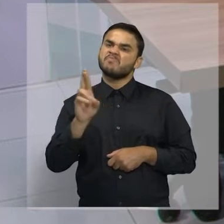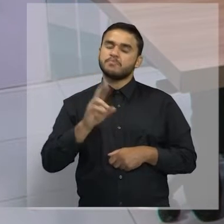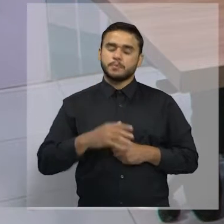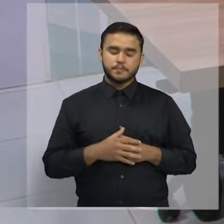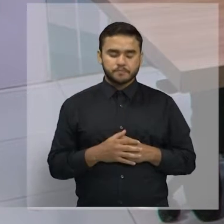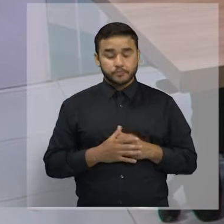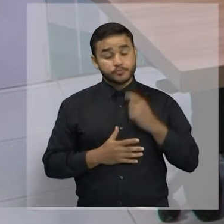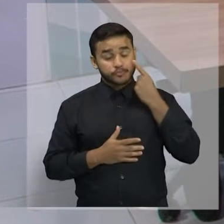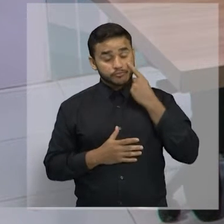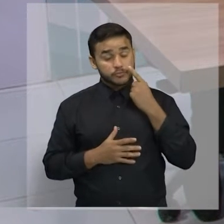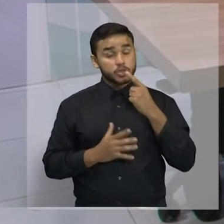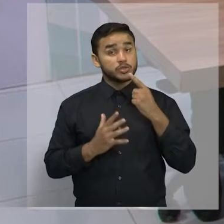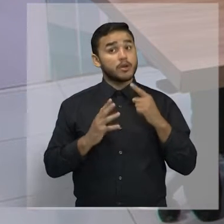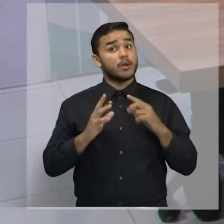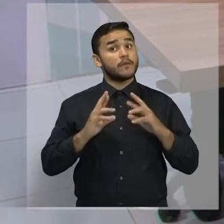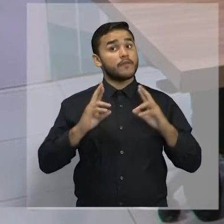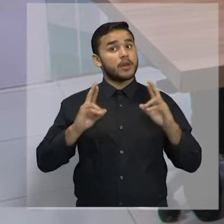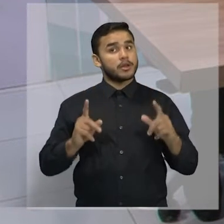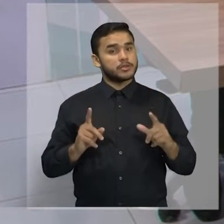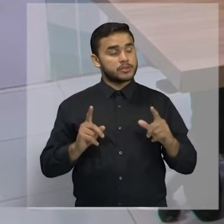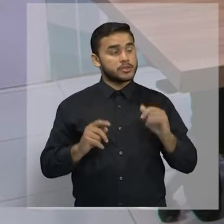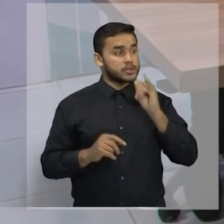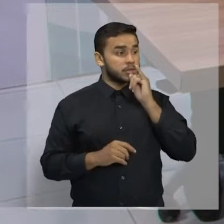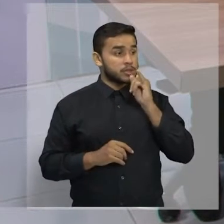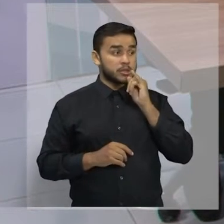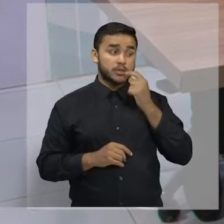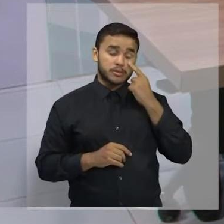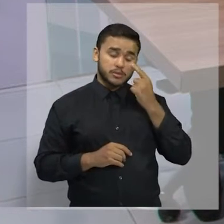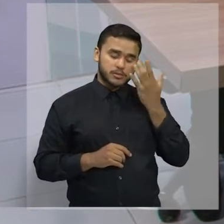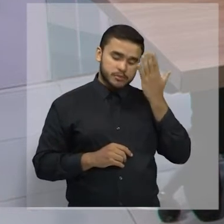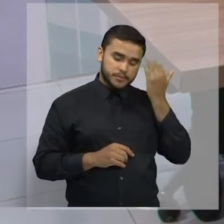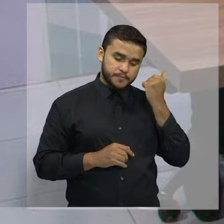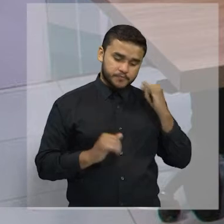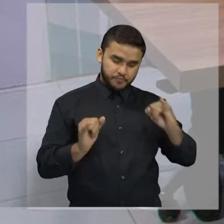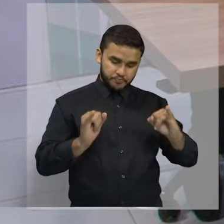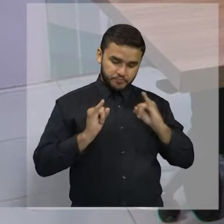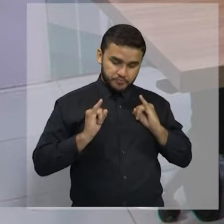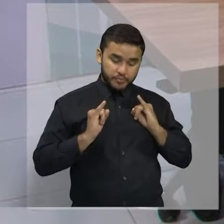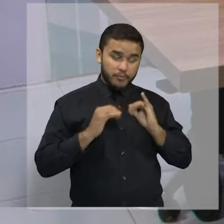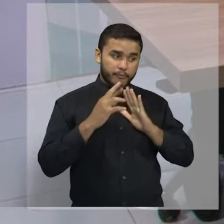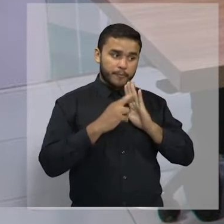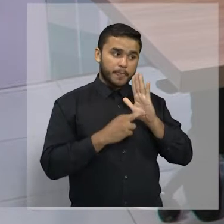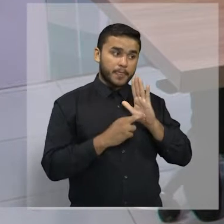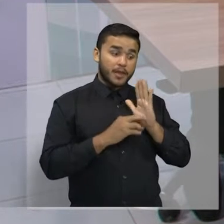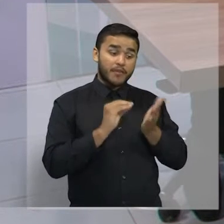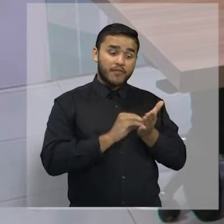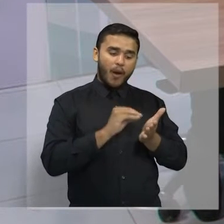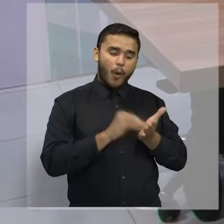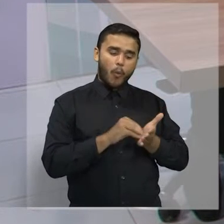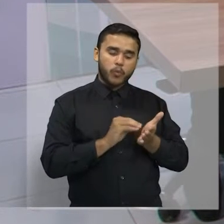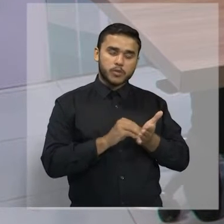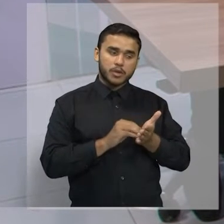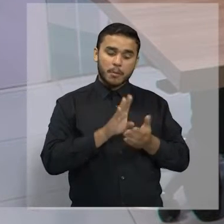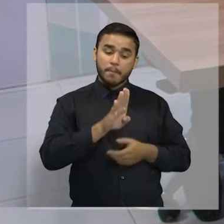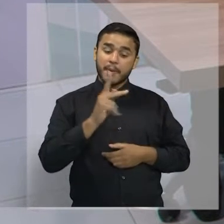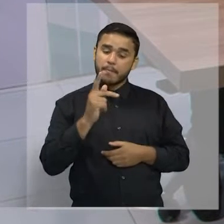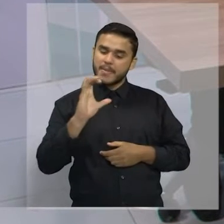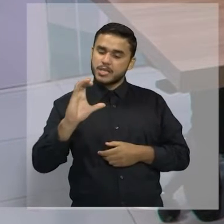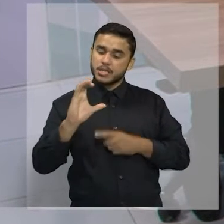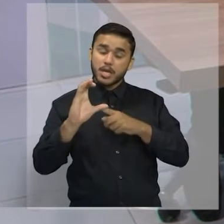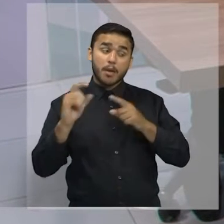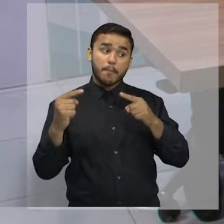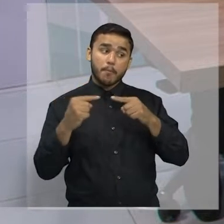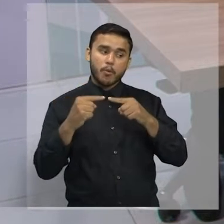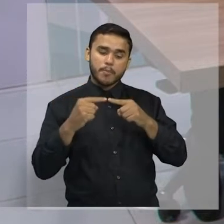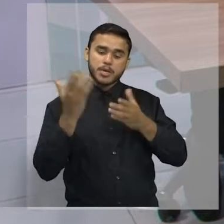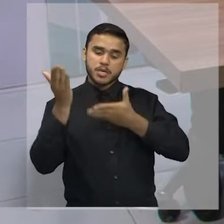os conceitos. Eu estou misturando que aquele dali não é um problema previdenciário, é um problema assistencial. Se é assistencial, ele tem que